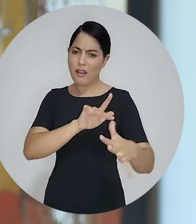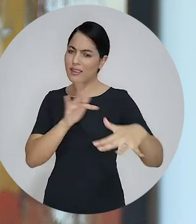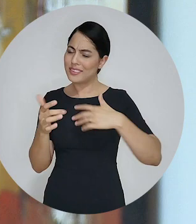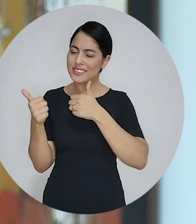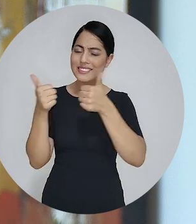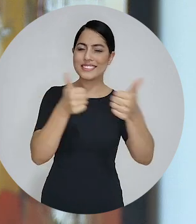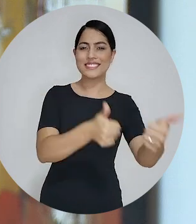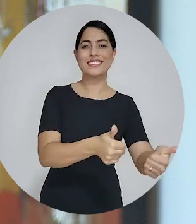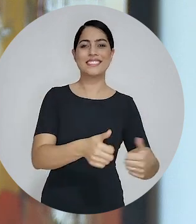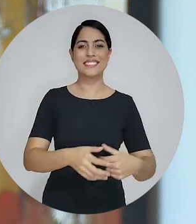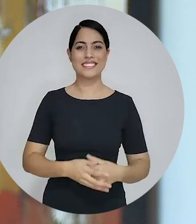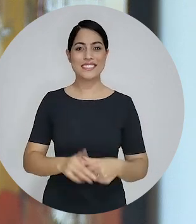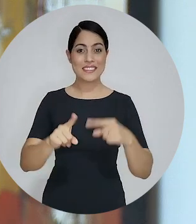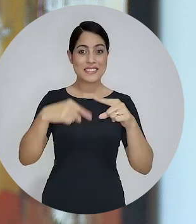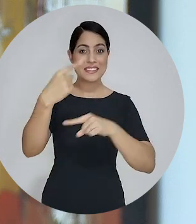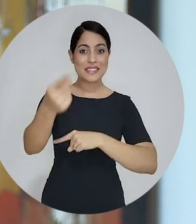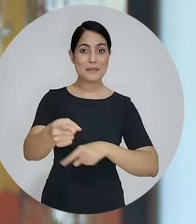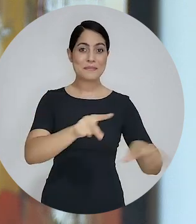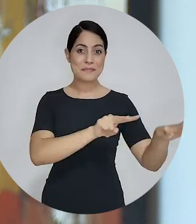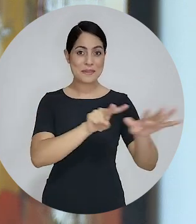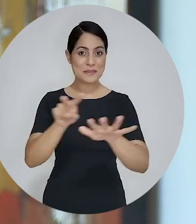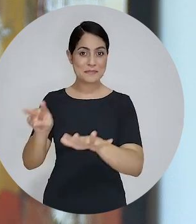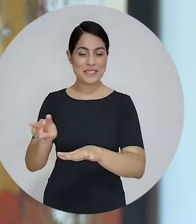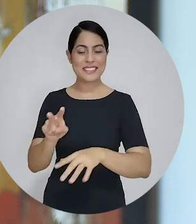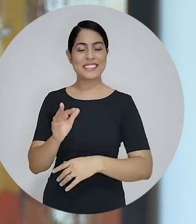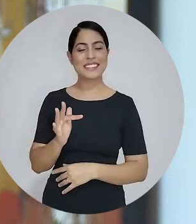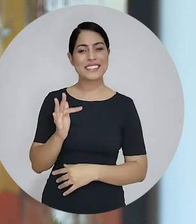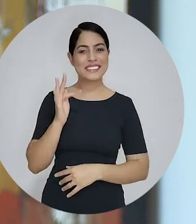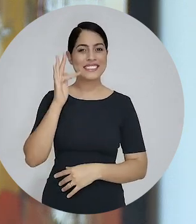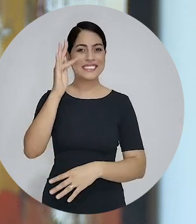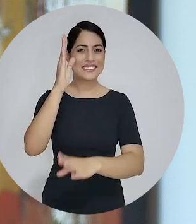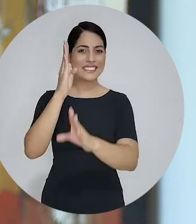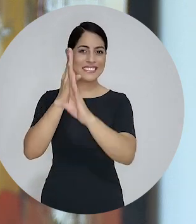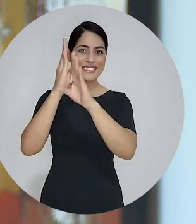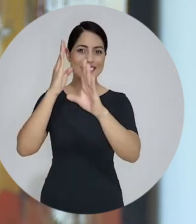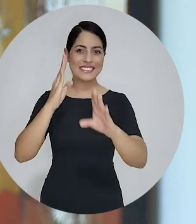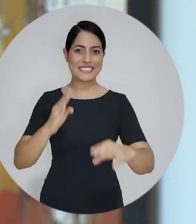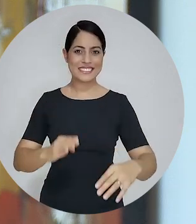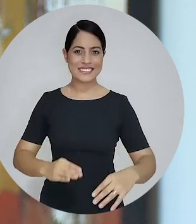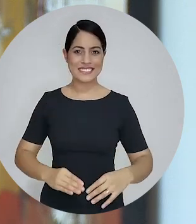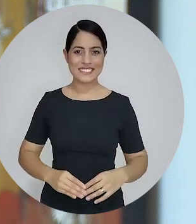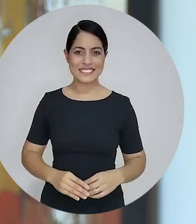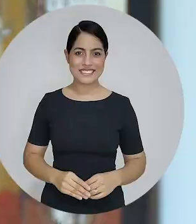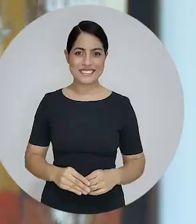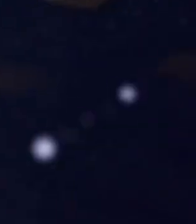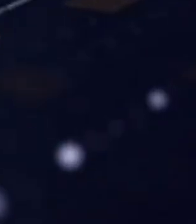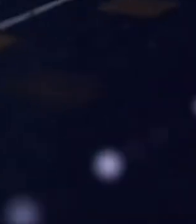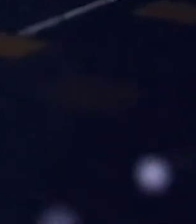a gente nas redes sociais. Nos vemos na próxima semana. Até lá!